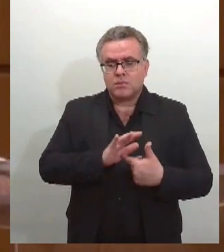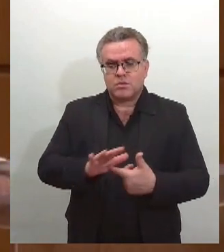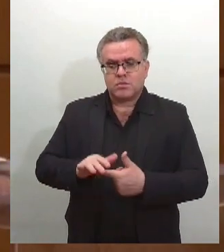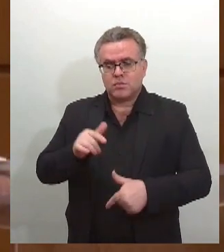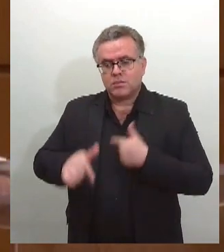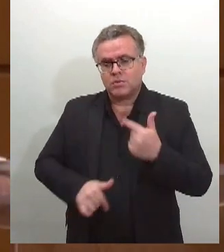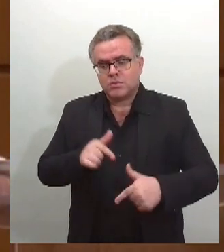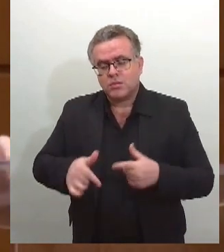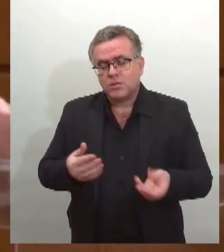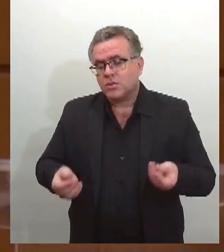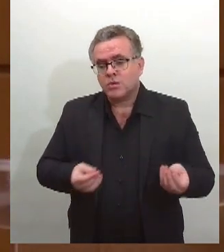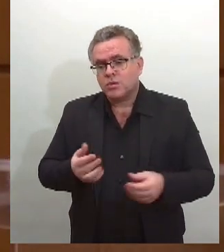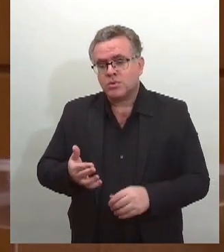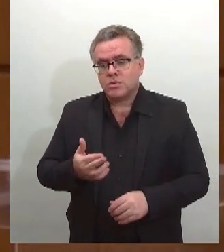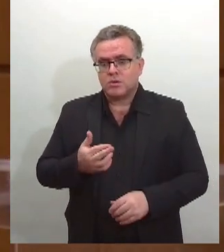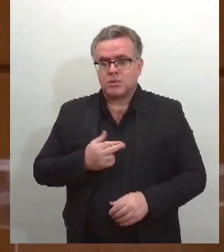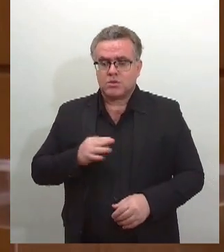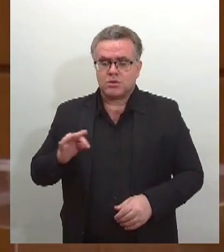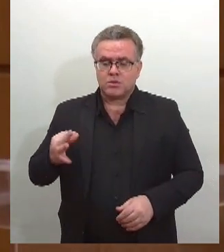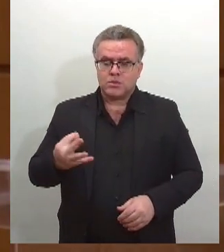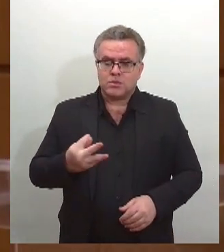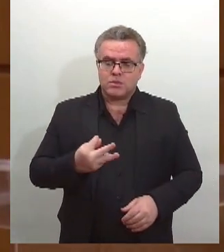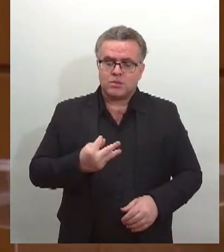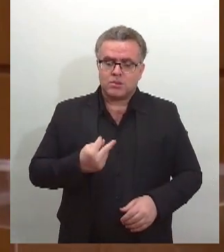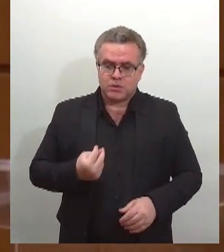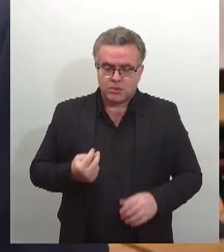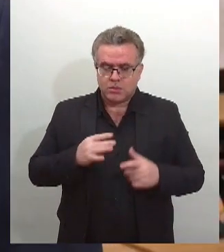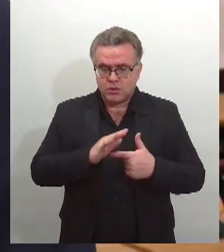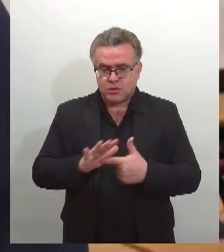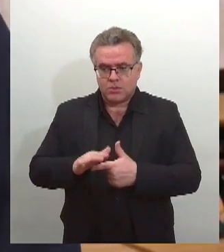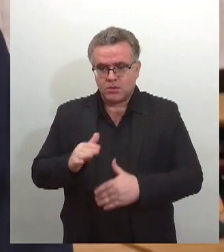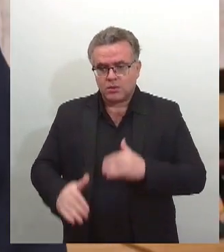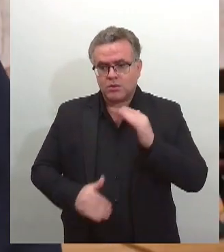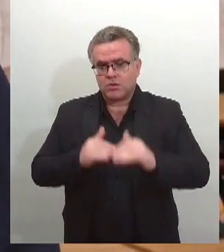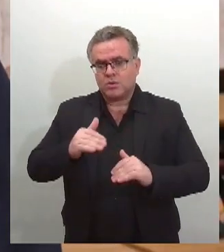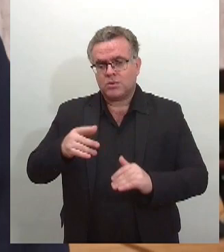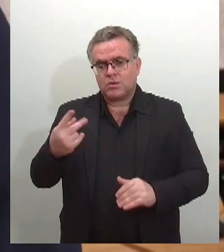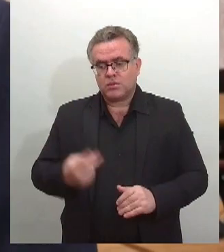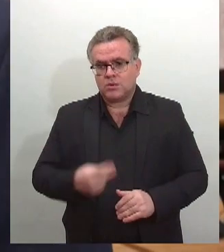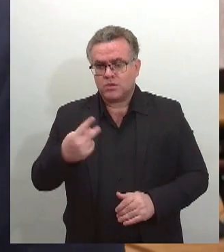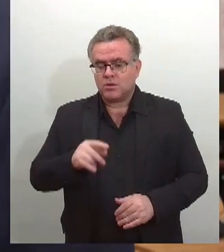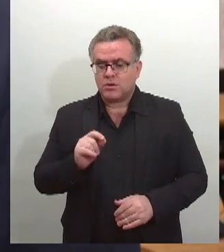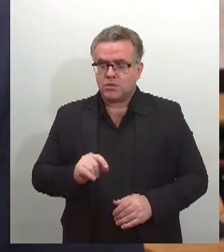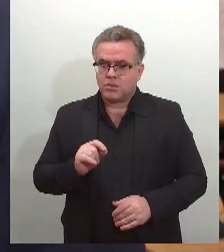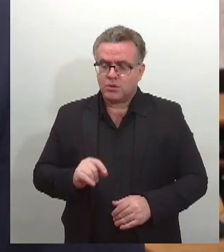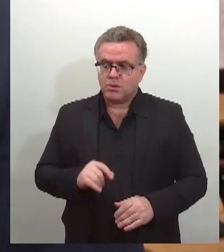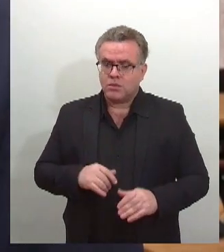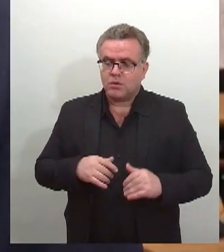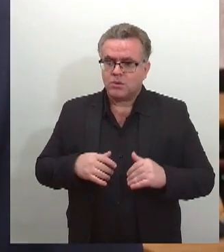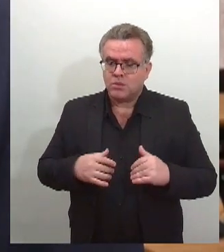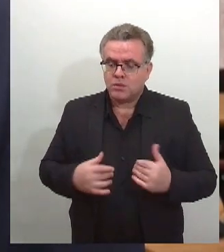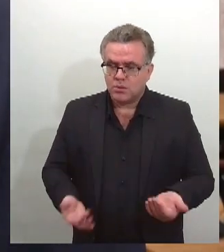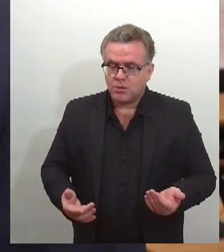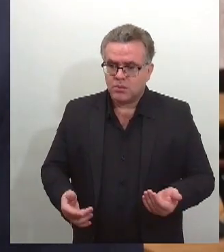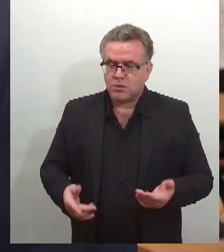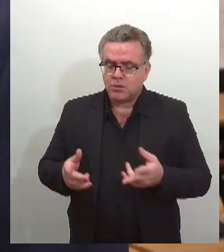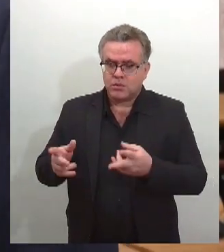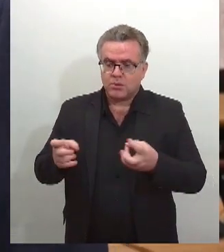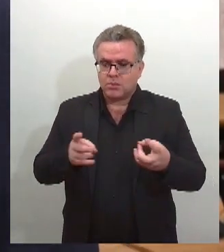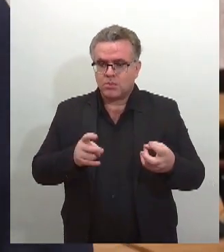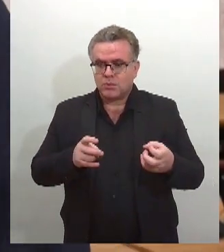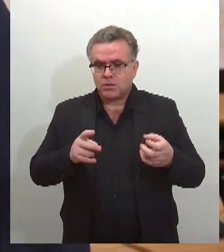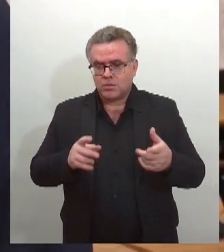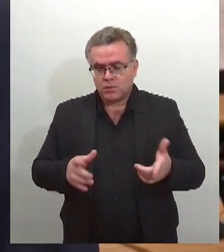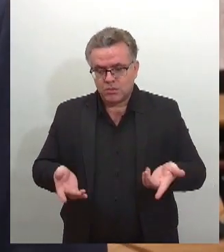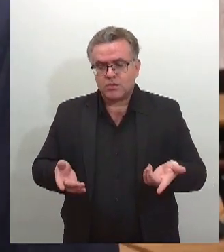estado, buscando contribuir com o crescimento do setor. Nós estamos buscando aqui a visibilidade, né, para a categoria, para